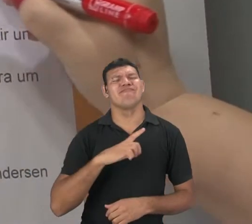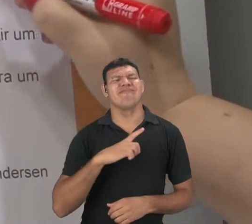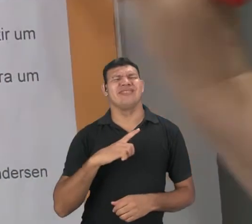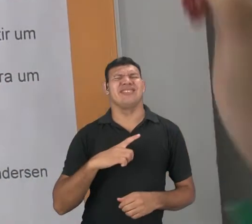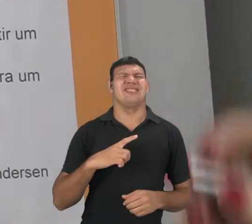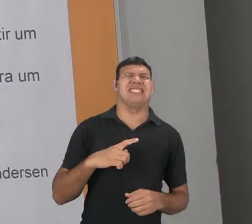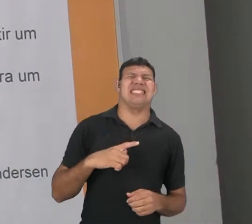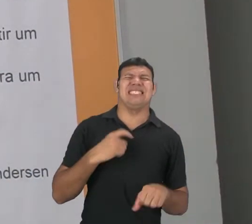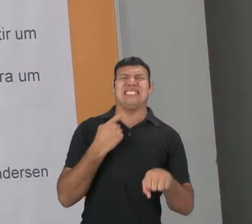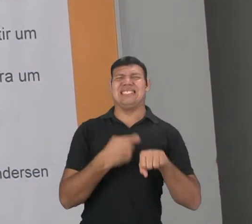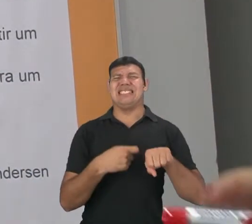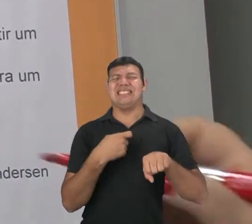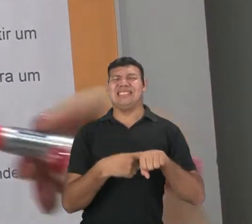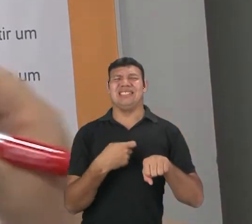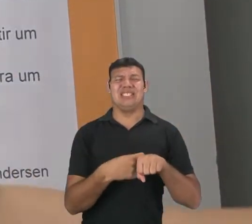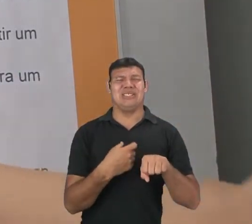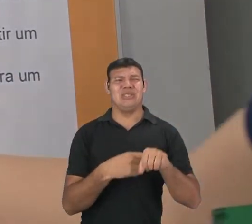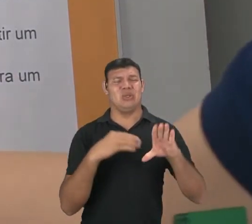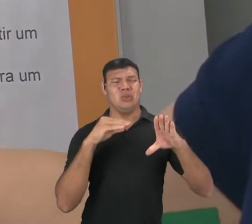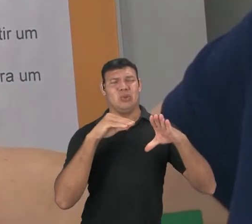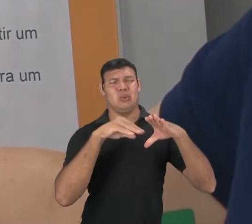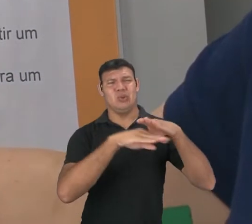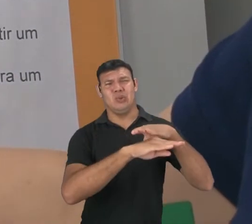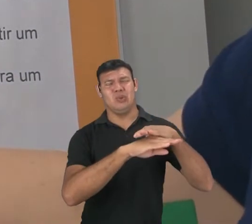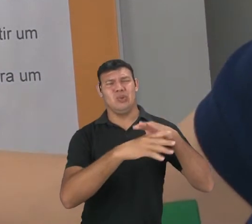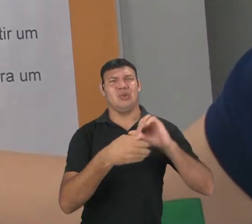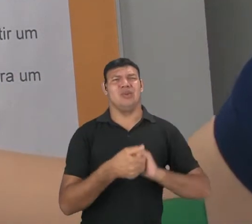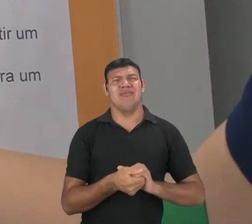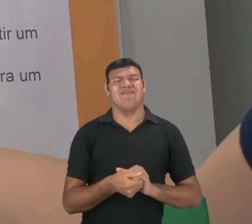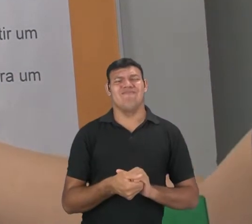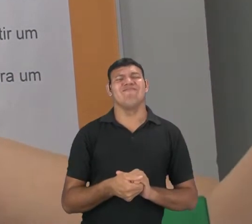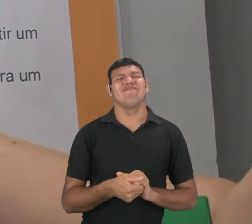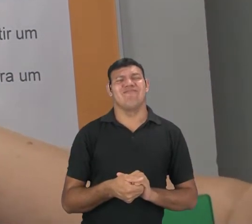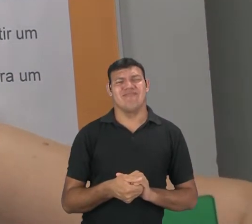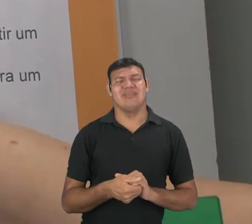algo duro na minha cama e me deixou